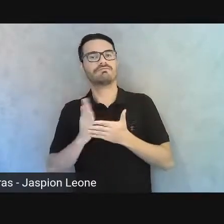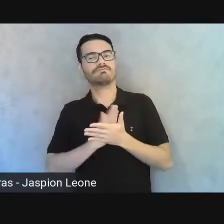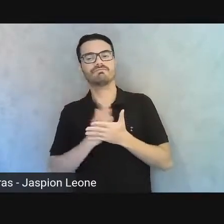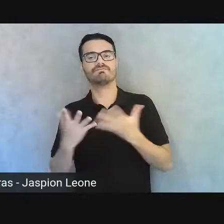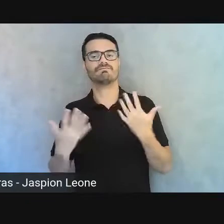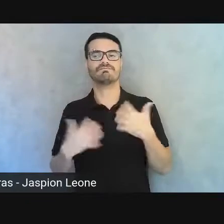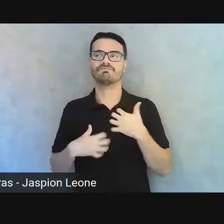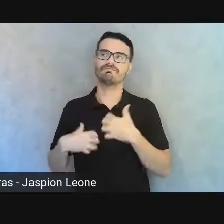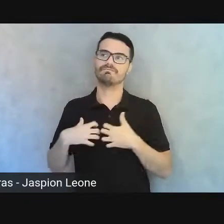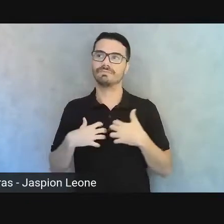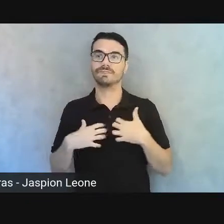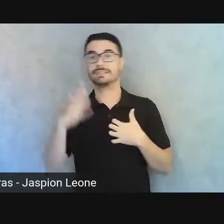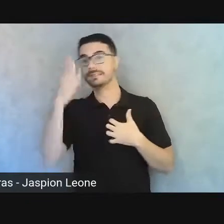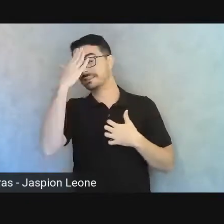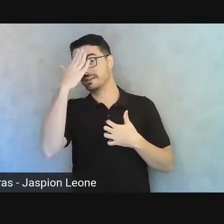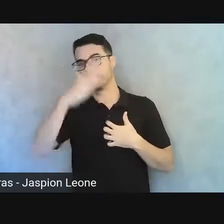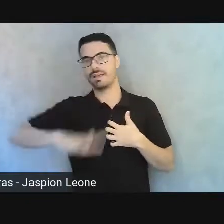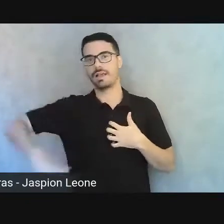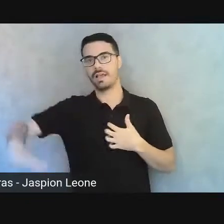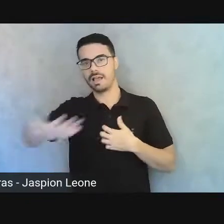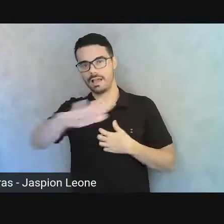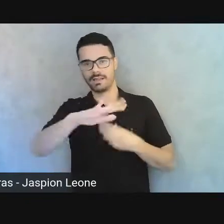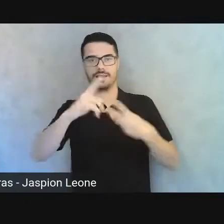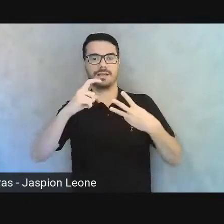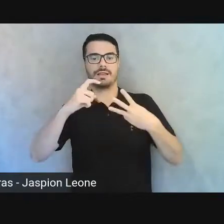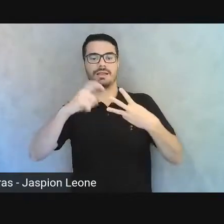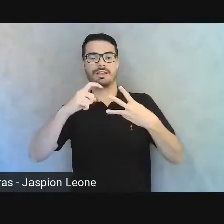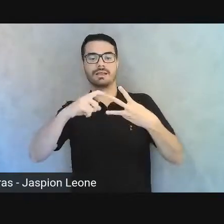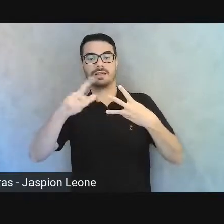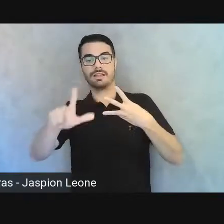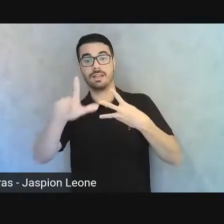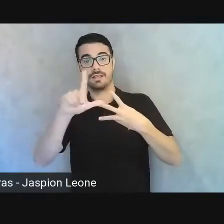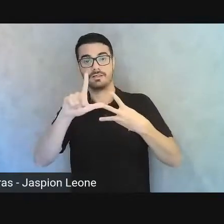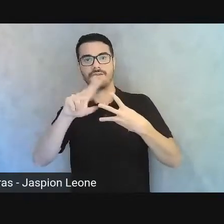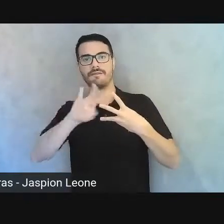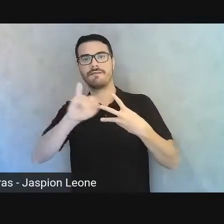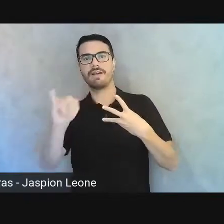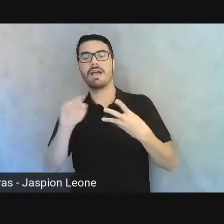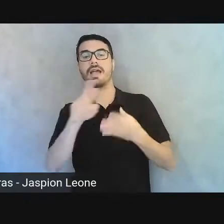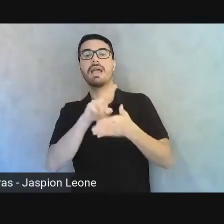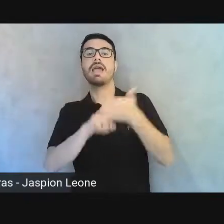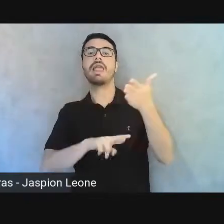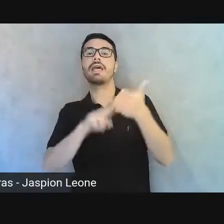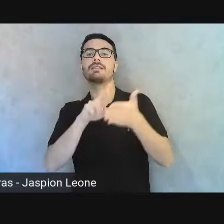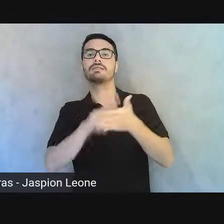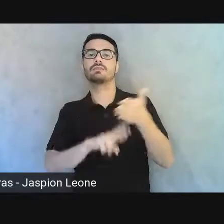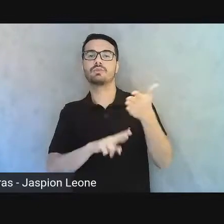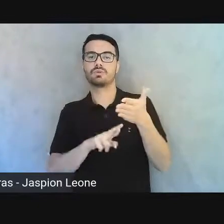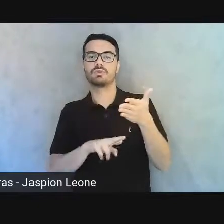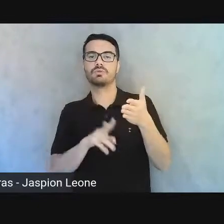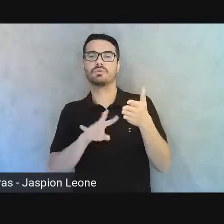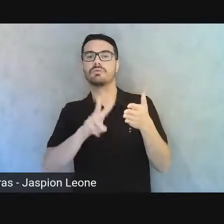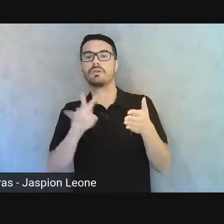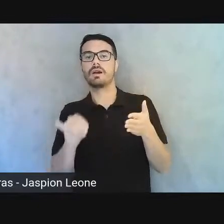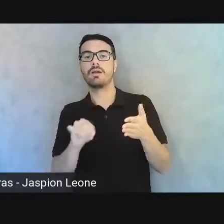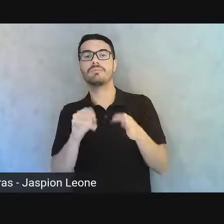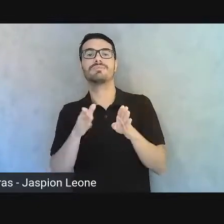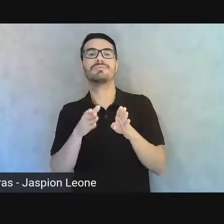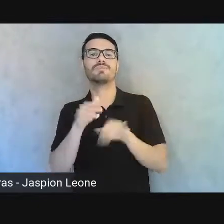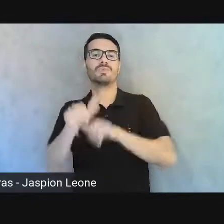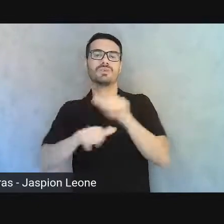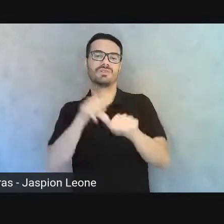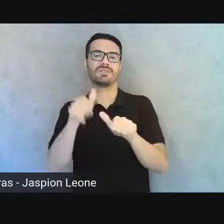gente sabe que no legislativo os relatores vão mudando no decorrer do tempo, e a cara do projeto muda quando muda o